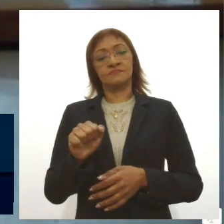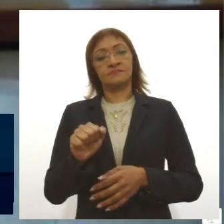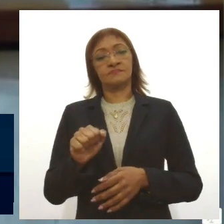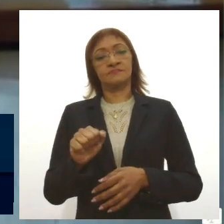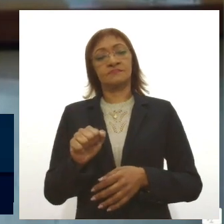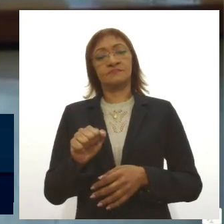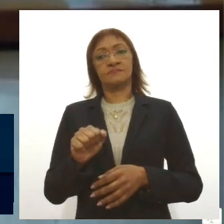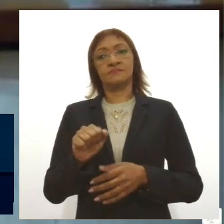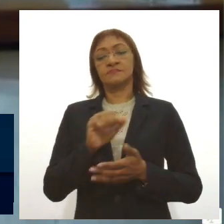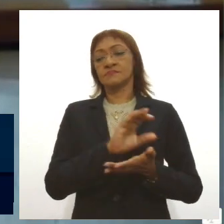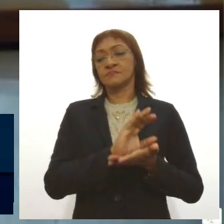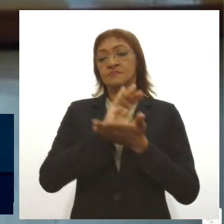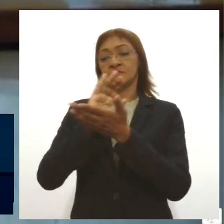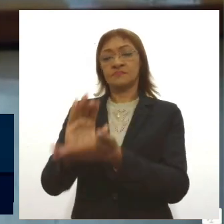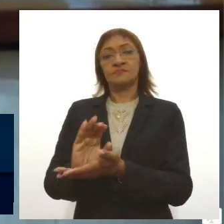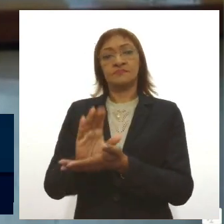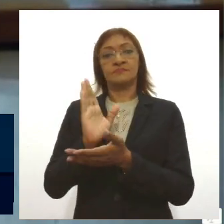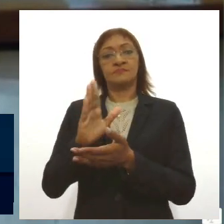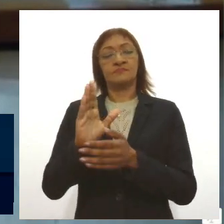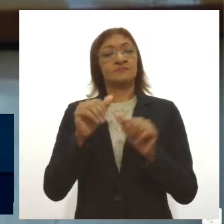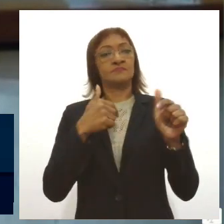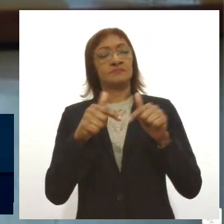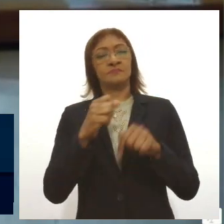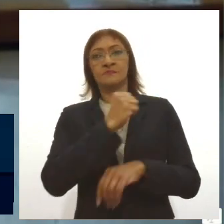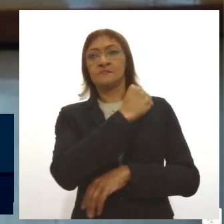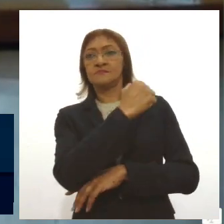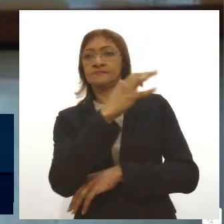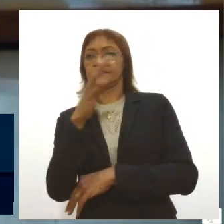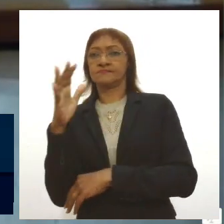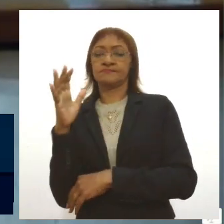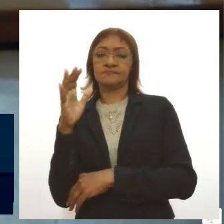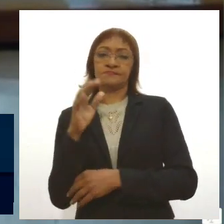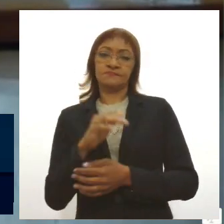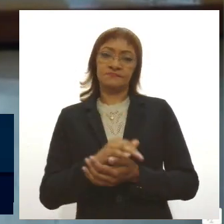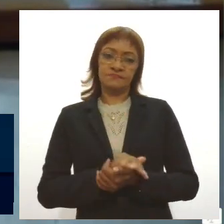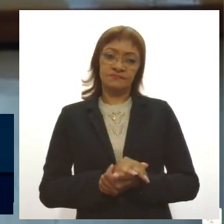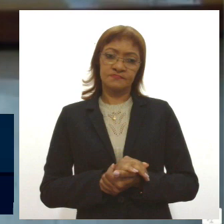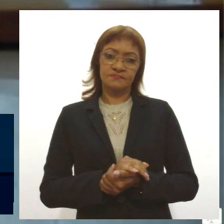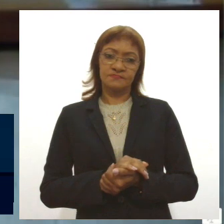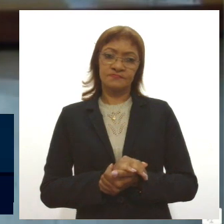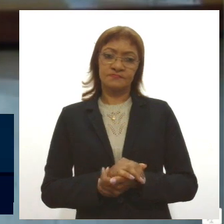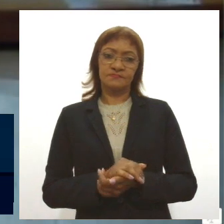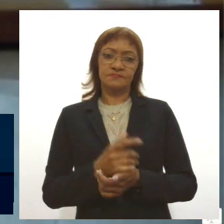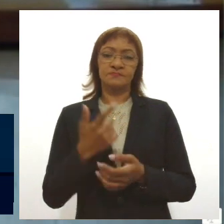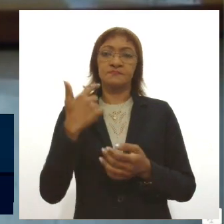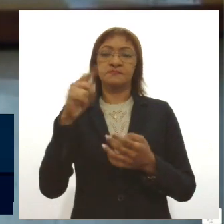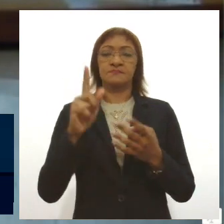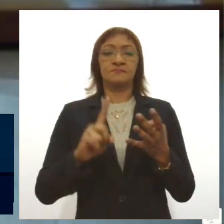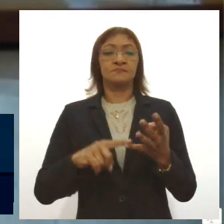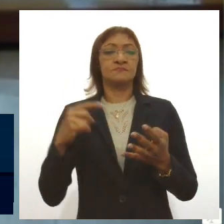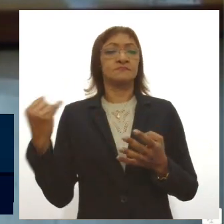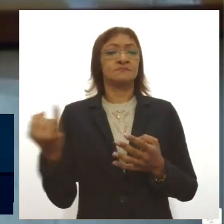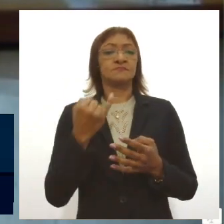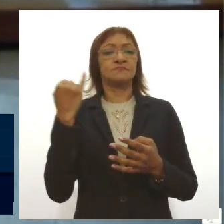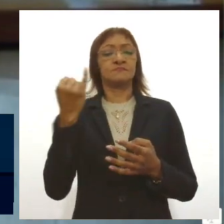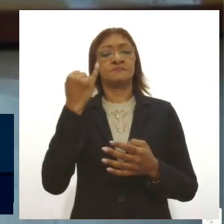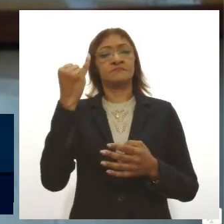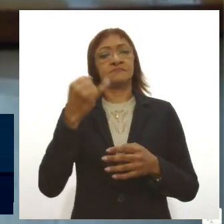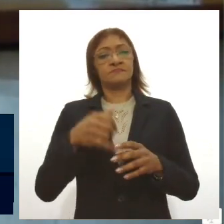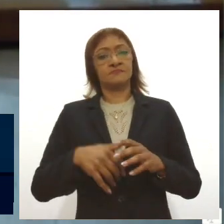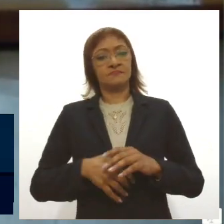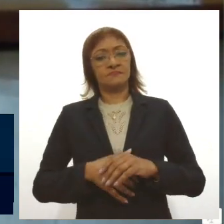vai ser direcionado para fortalecer esse trabalho de gestão ambiental. Um outro aspecto muito relevante, e